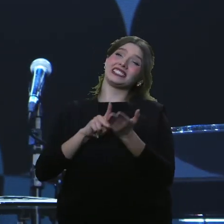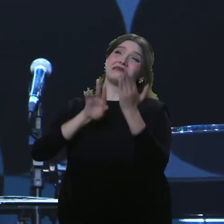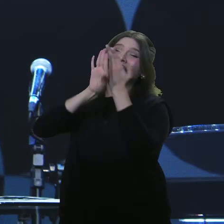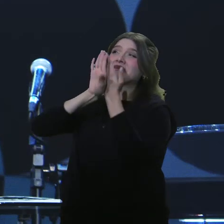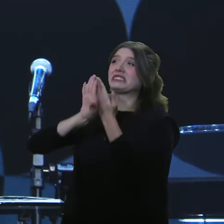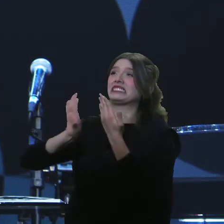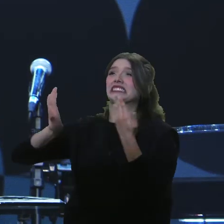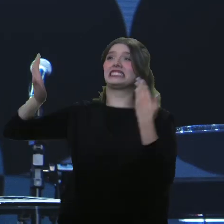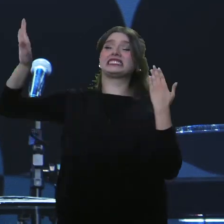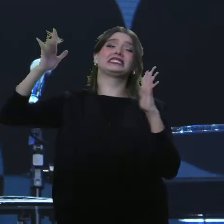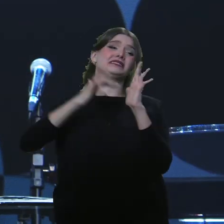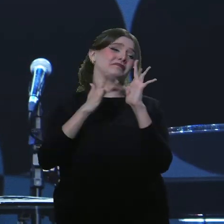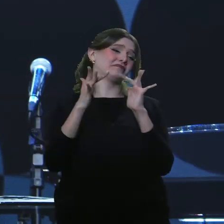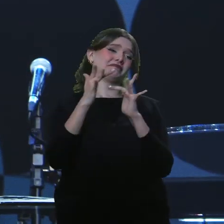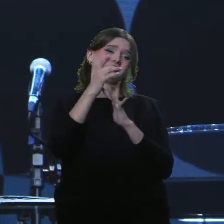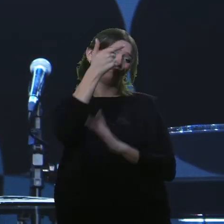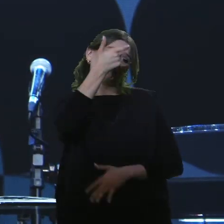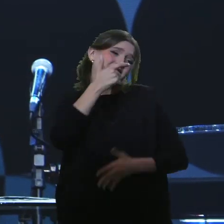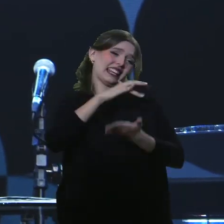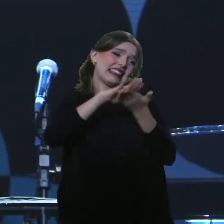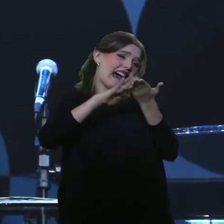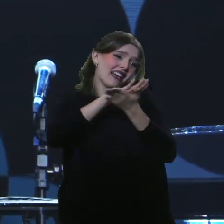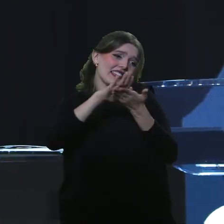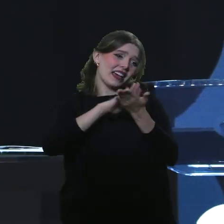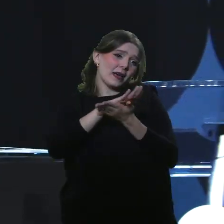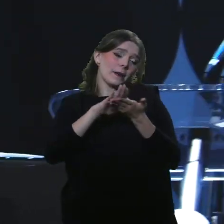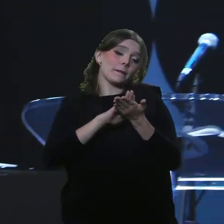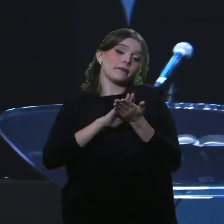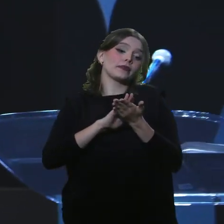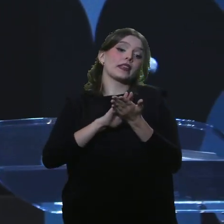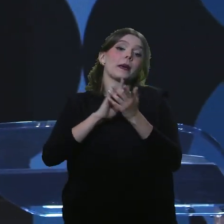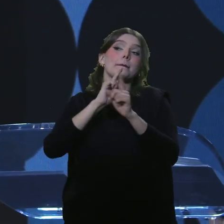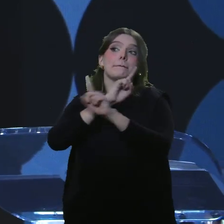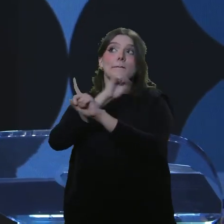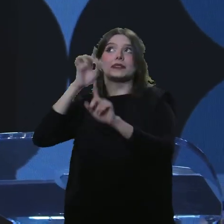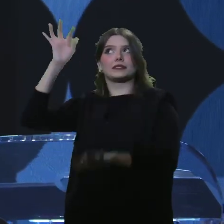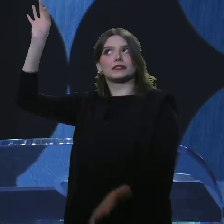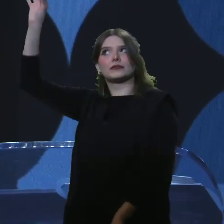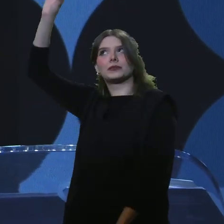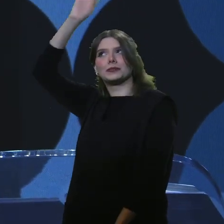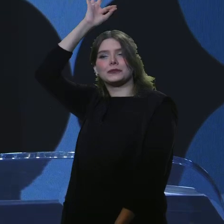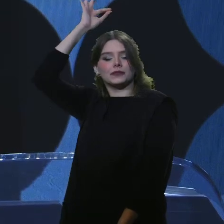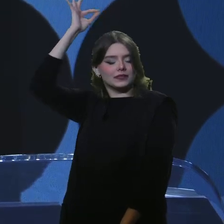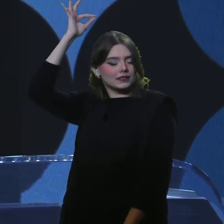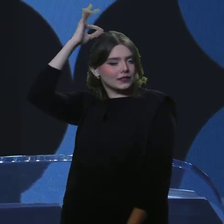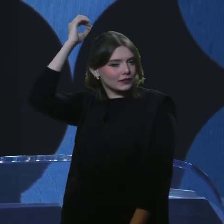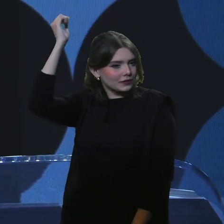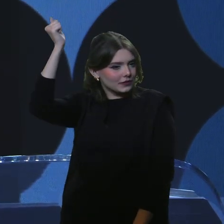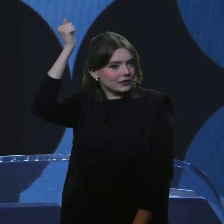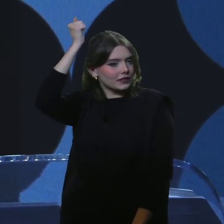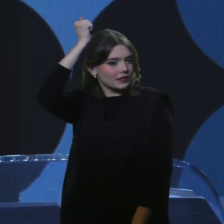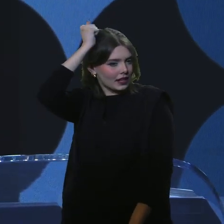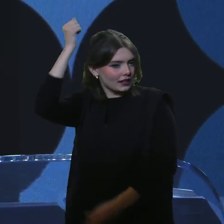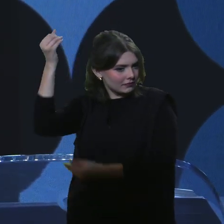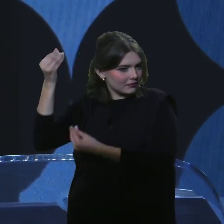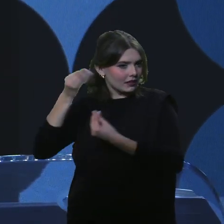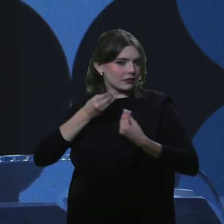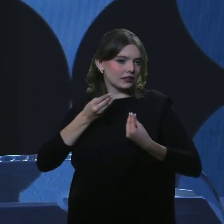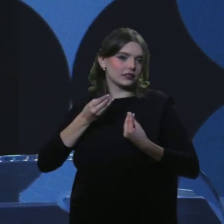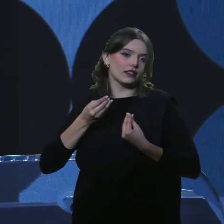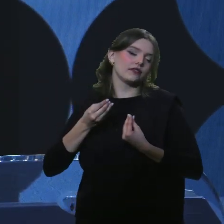somos muito pouco. Mas a Bíblia vai falar que o Espírito Santo é aquele que convence do pecado, da justiça e do juízo. Fez isso sobre as nossas